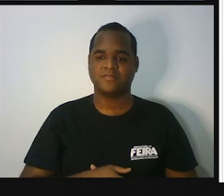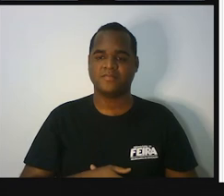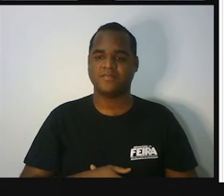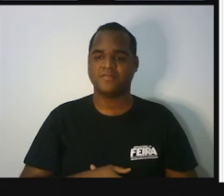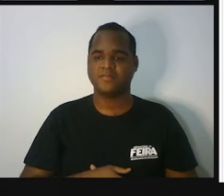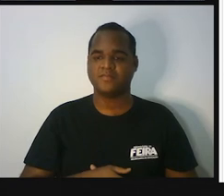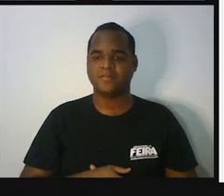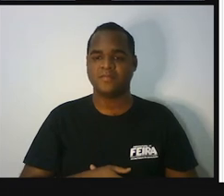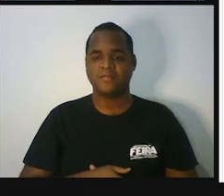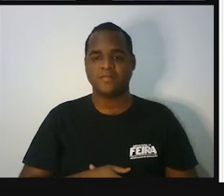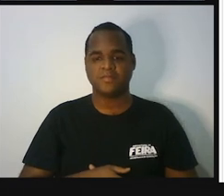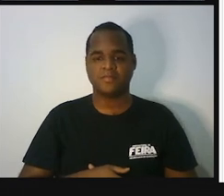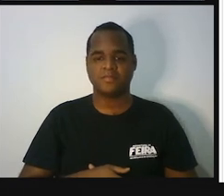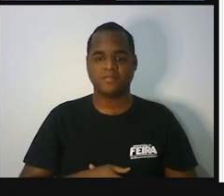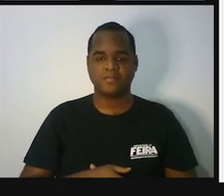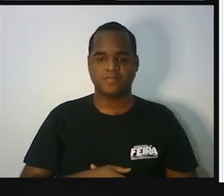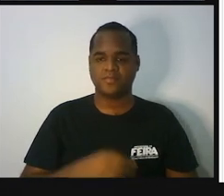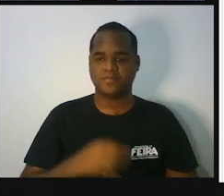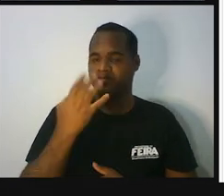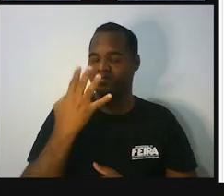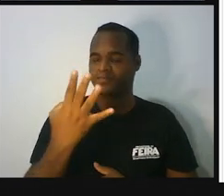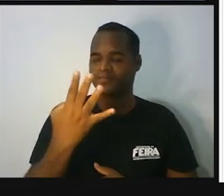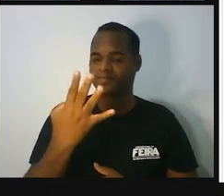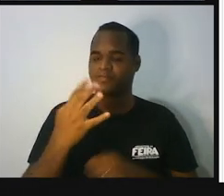4 vezes